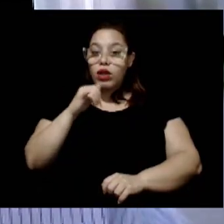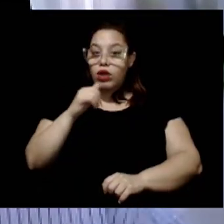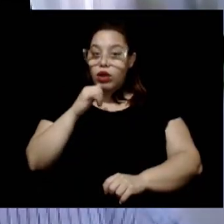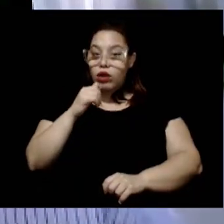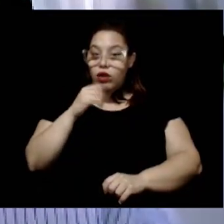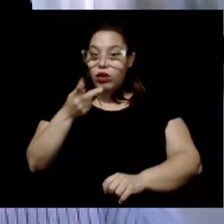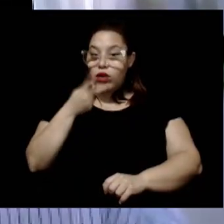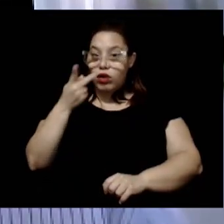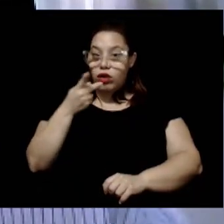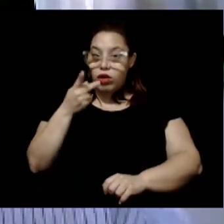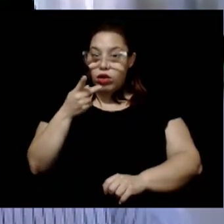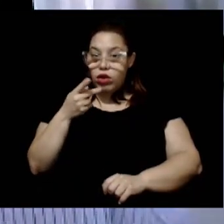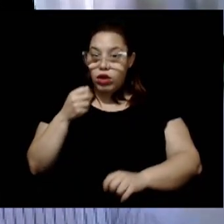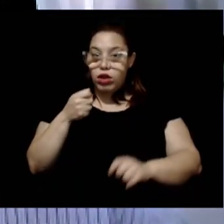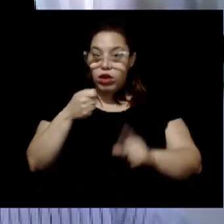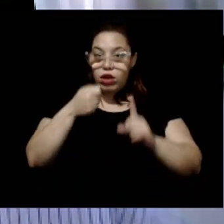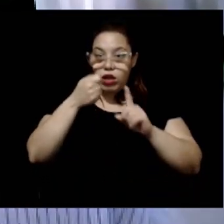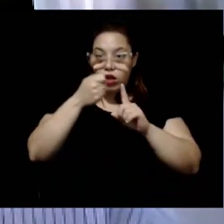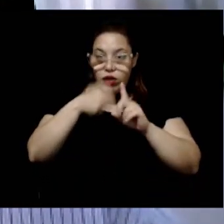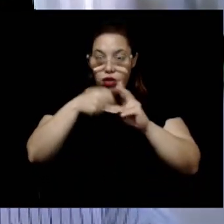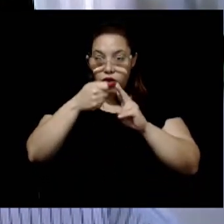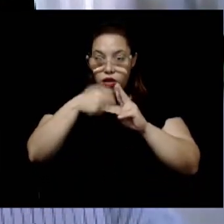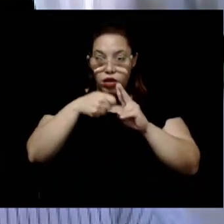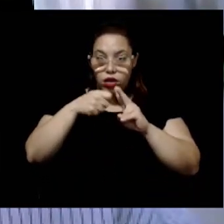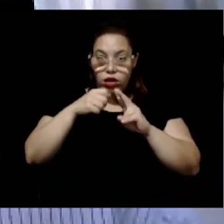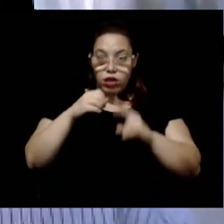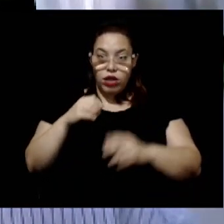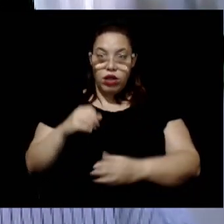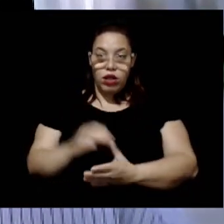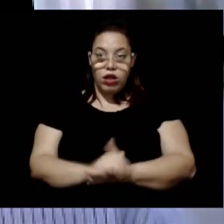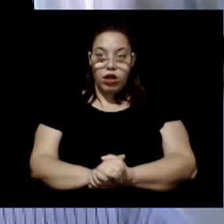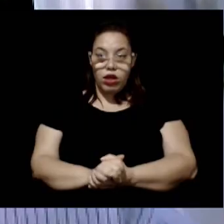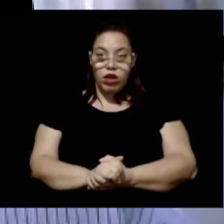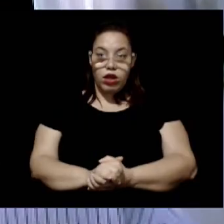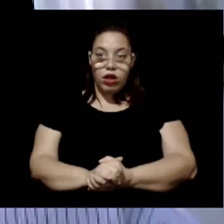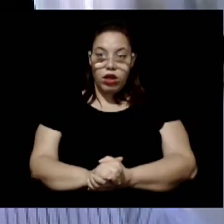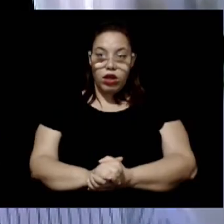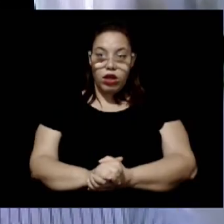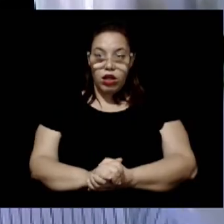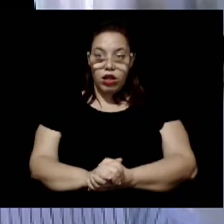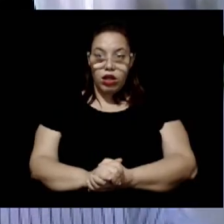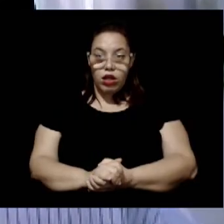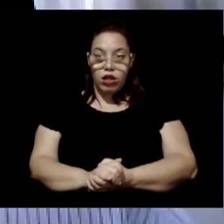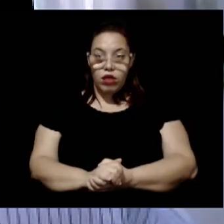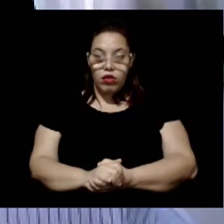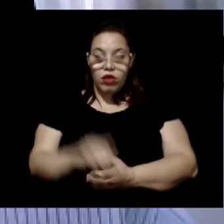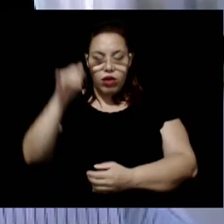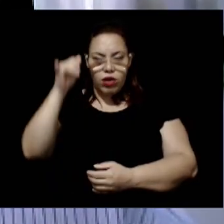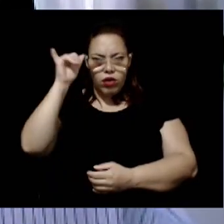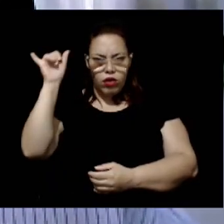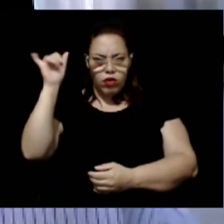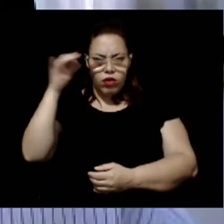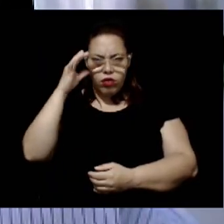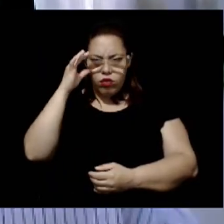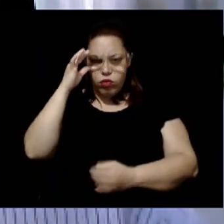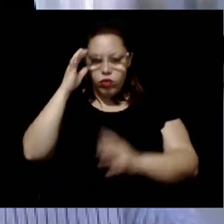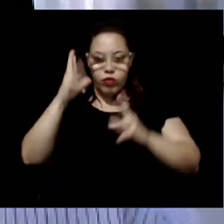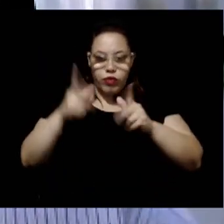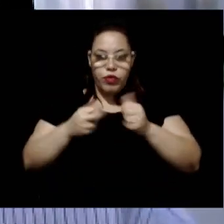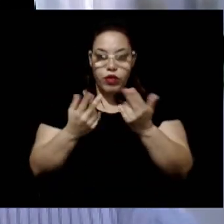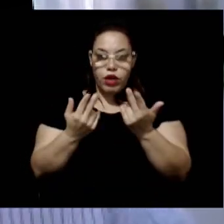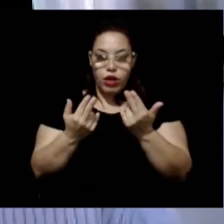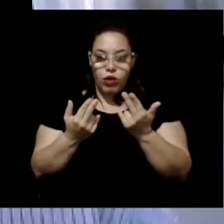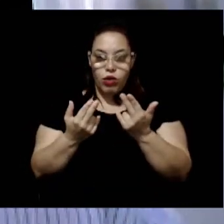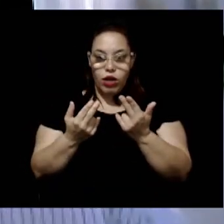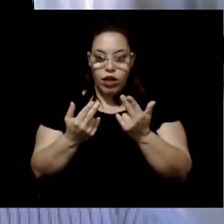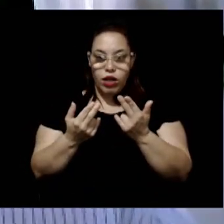mês de conscientização sobre ela, que é a artrite reumatoide. É um protocolo de tratamento que o mundo todo faz igual, né? E